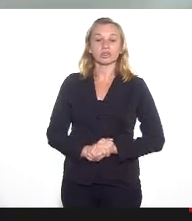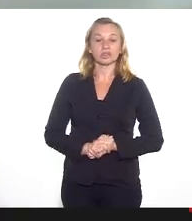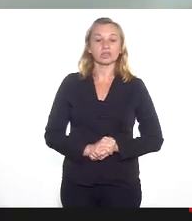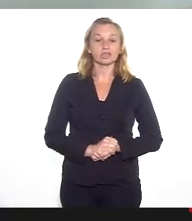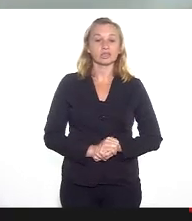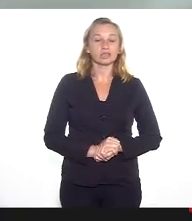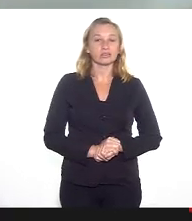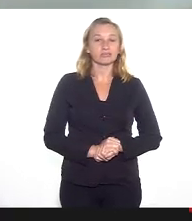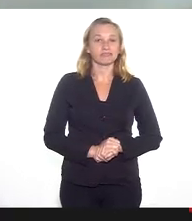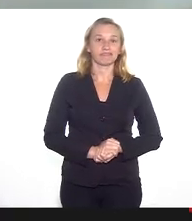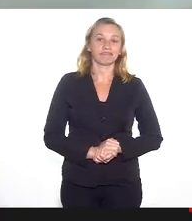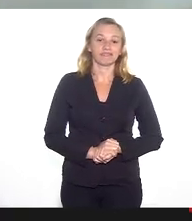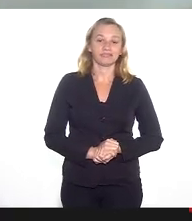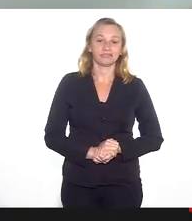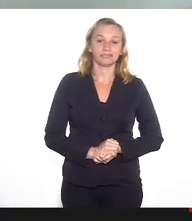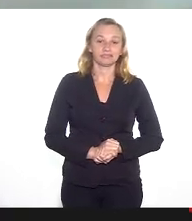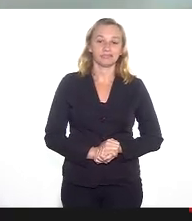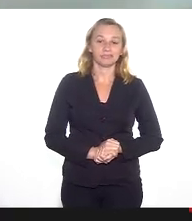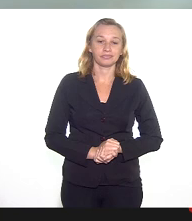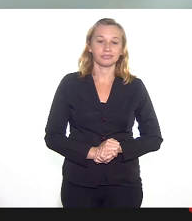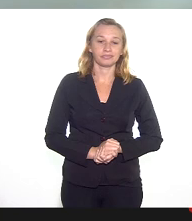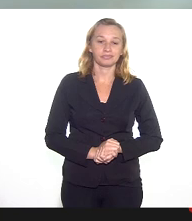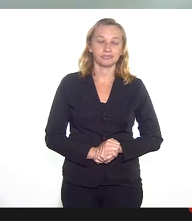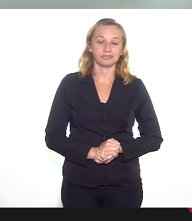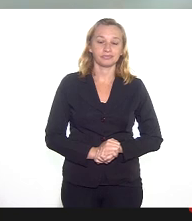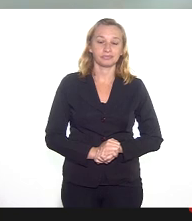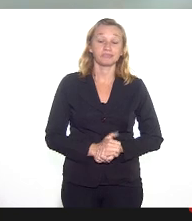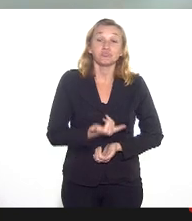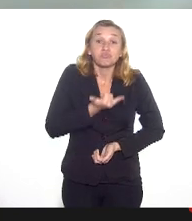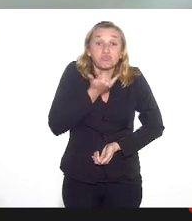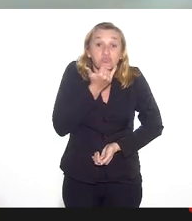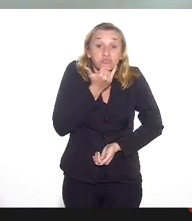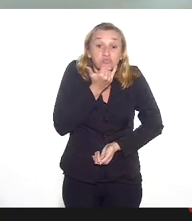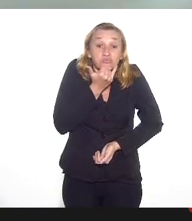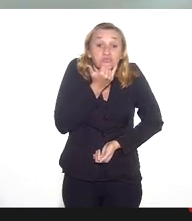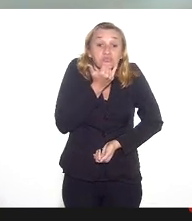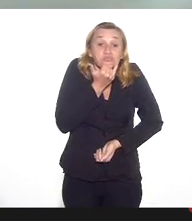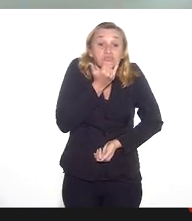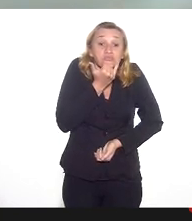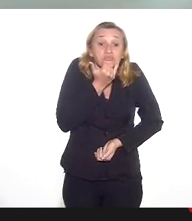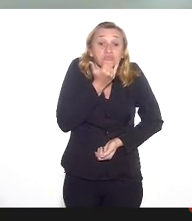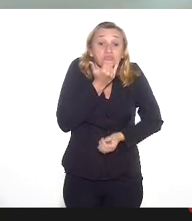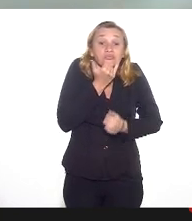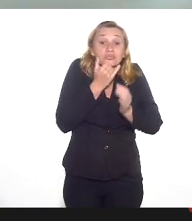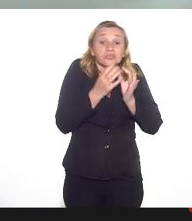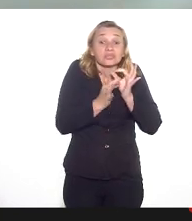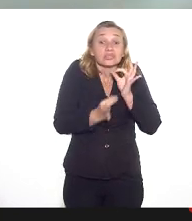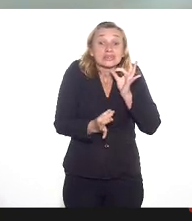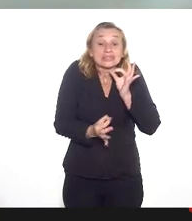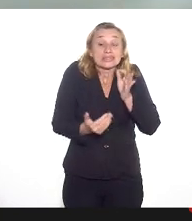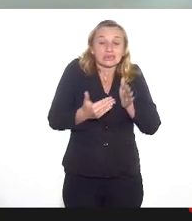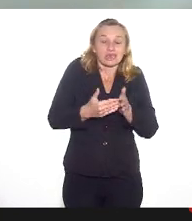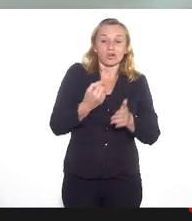né, e dizer que pedir desculpas, porque a gente foi até uma hora,